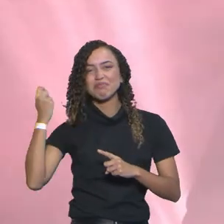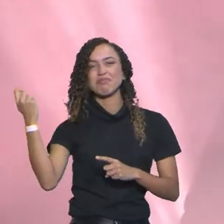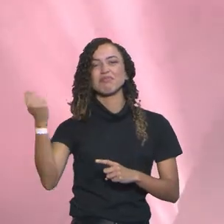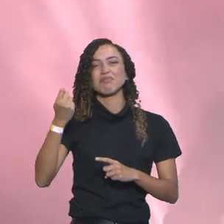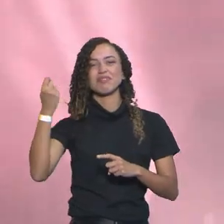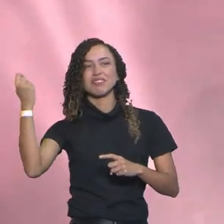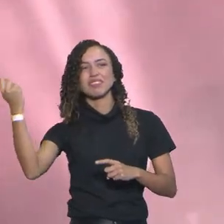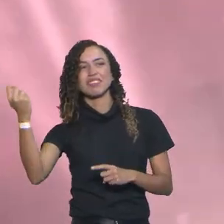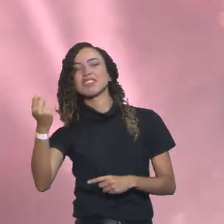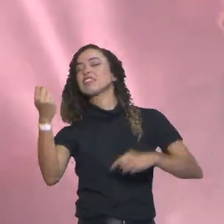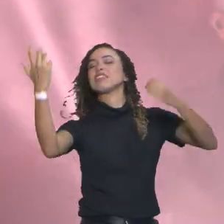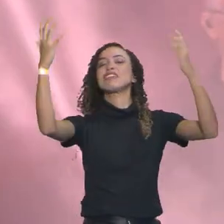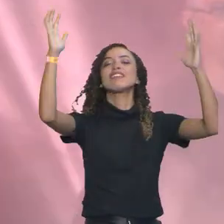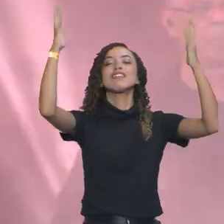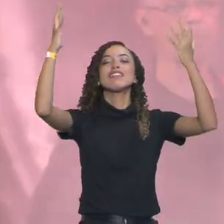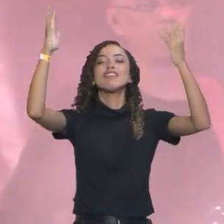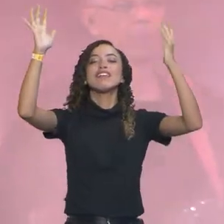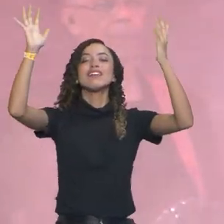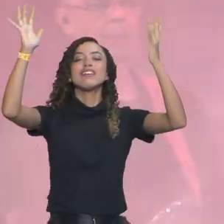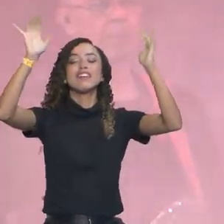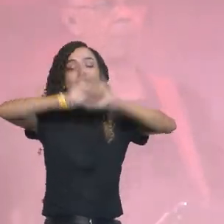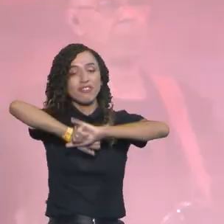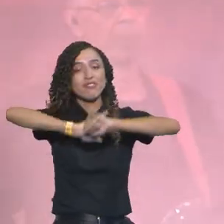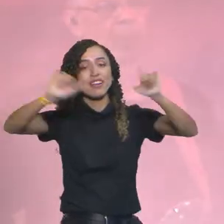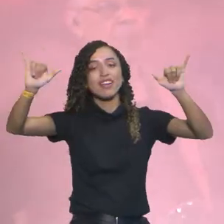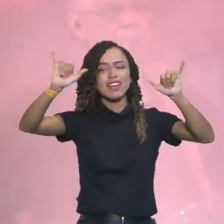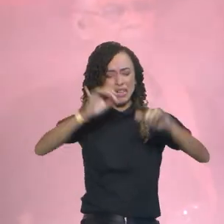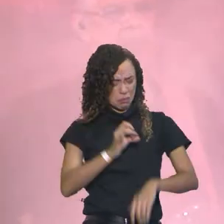levante as suas mãos aos céus